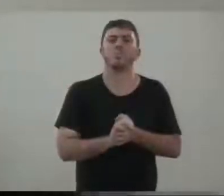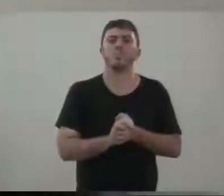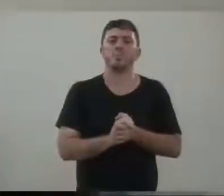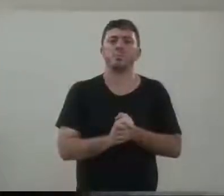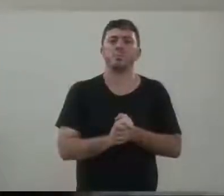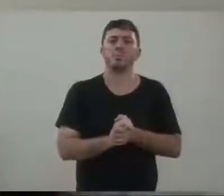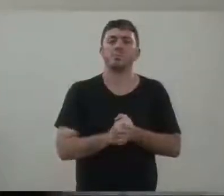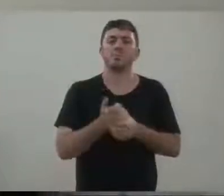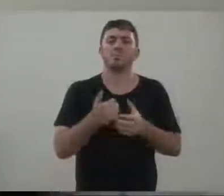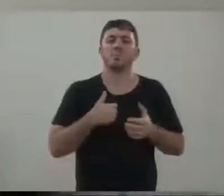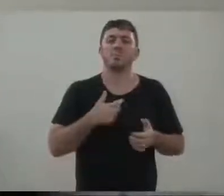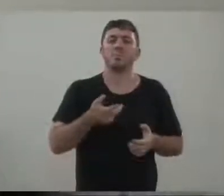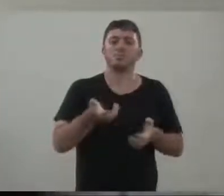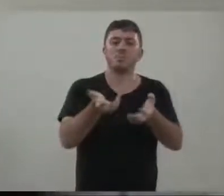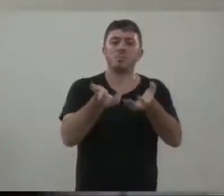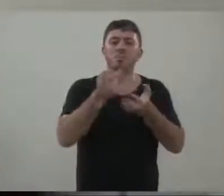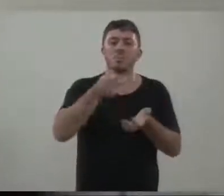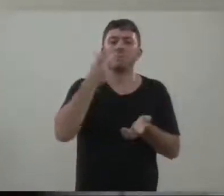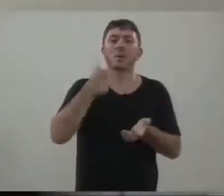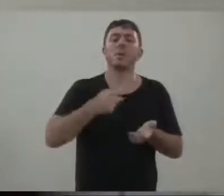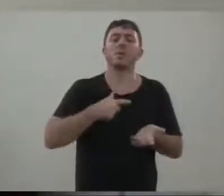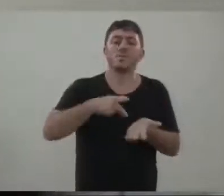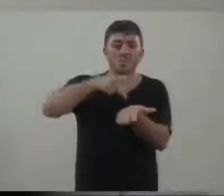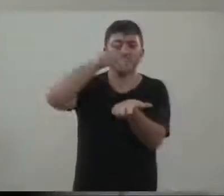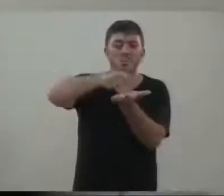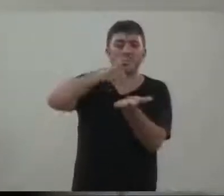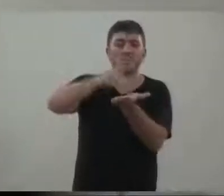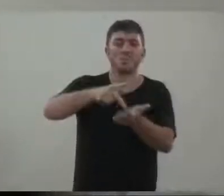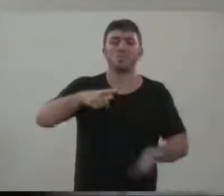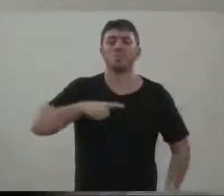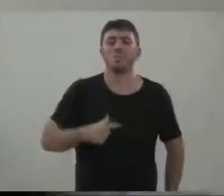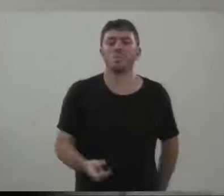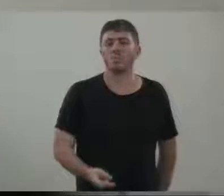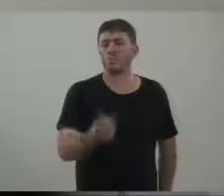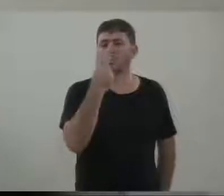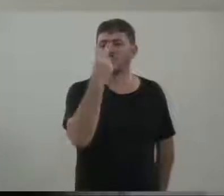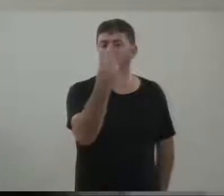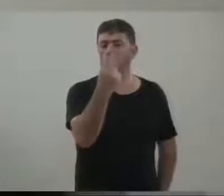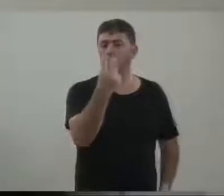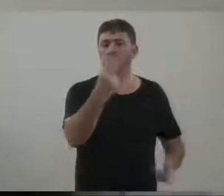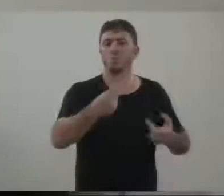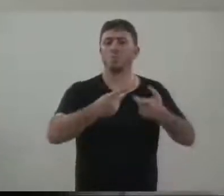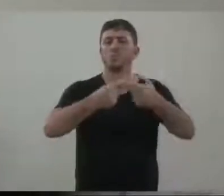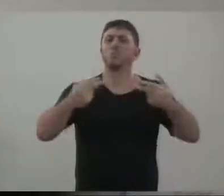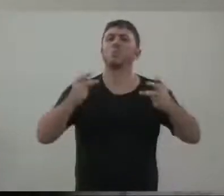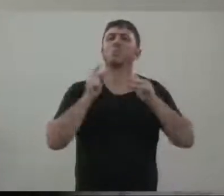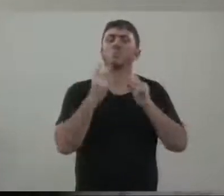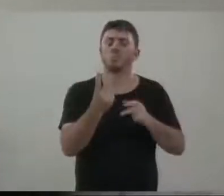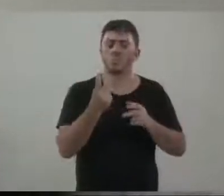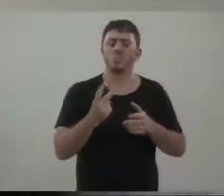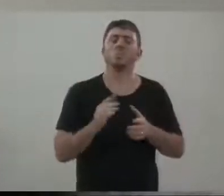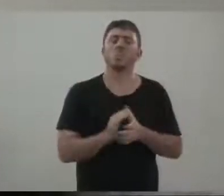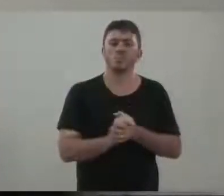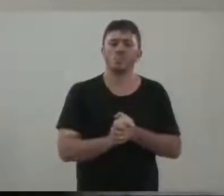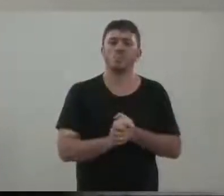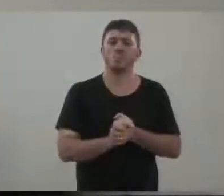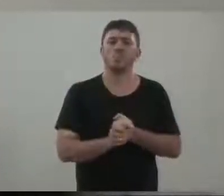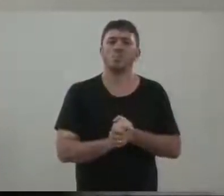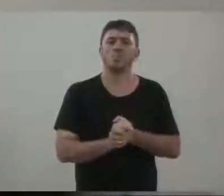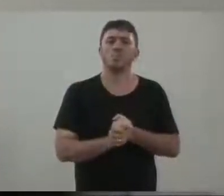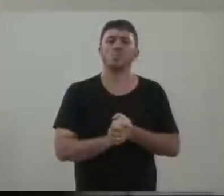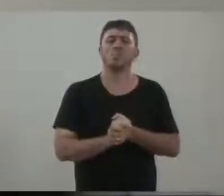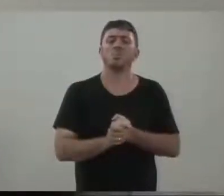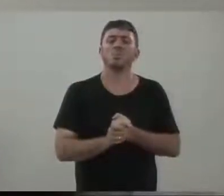dois pontos que têm sido noticiados e falados e tal, até aproveitar a questão desse